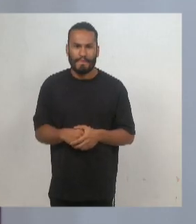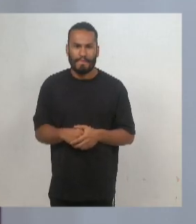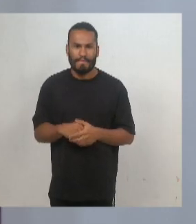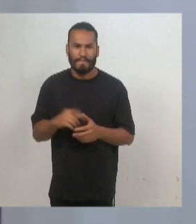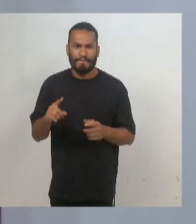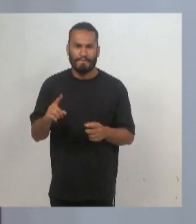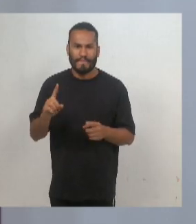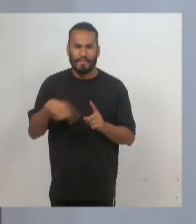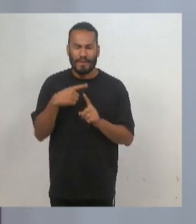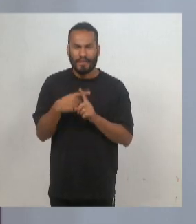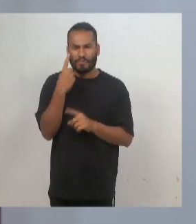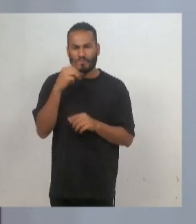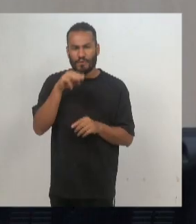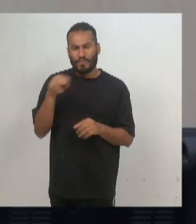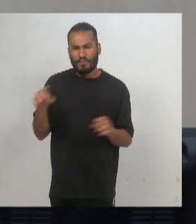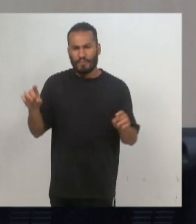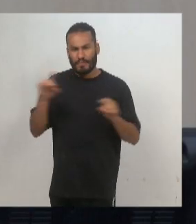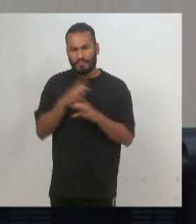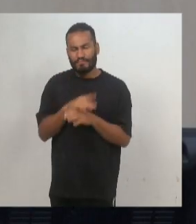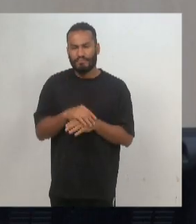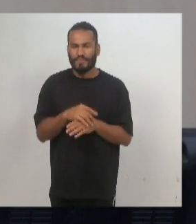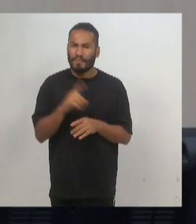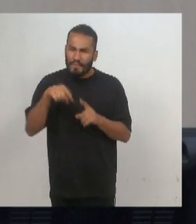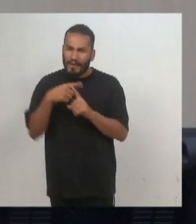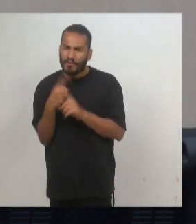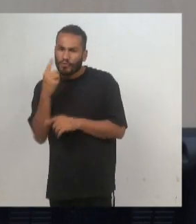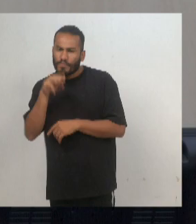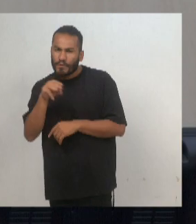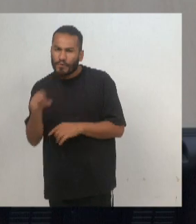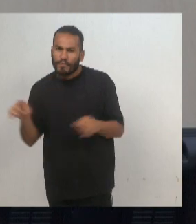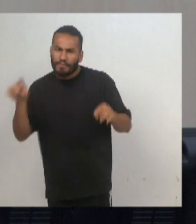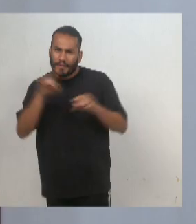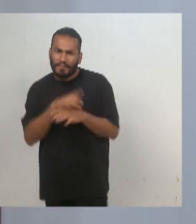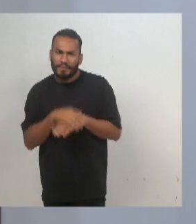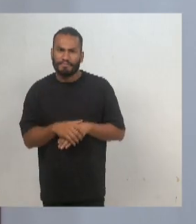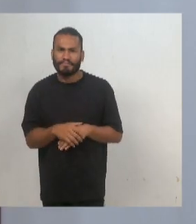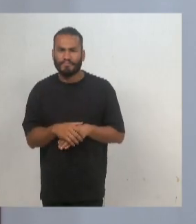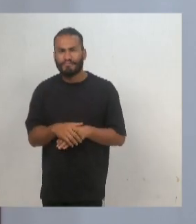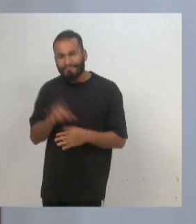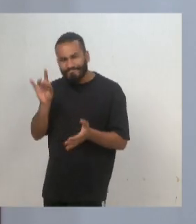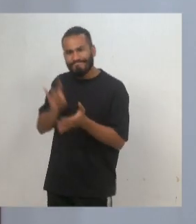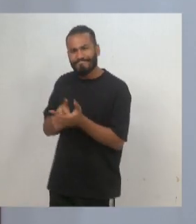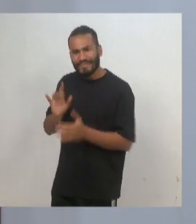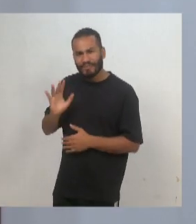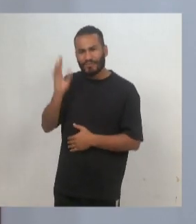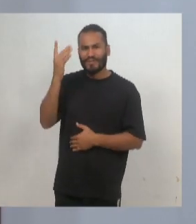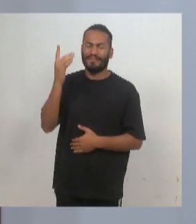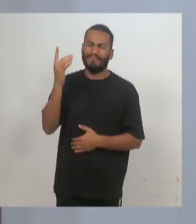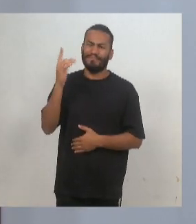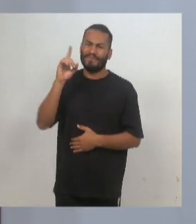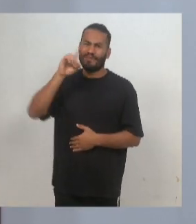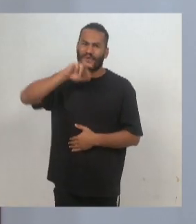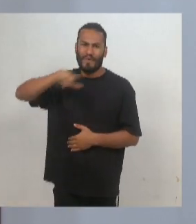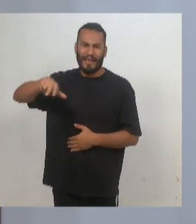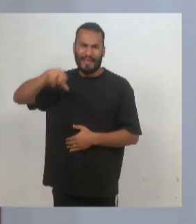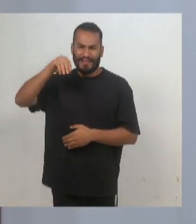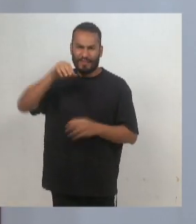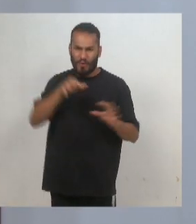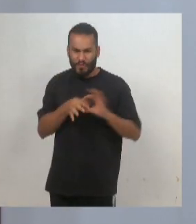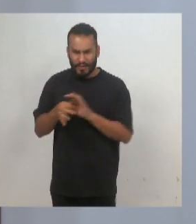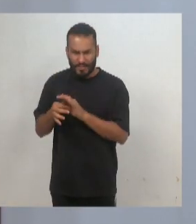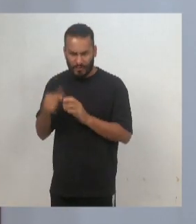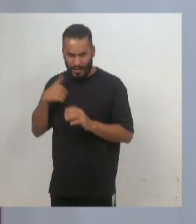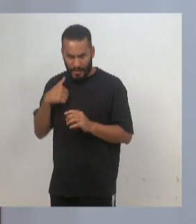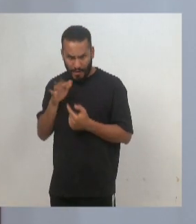Presidente, só um minuto para eu concluir, então. Concedo um minuto para a senhora finalizar a sua fala na tarde de hoje. Realmente, essa situação, vereador Adriano, não é dentro do contexto que eu estou